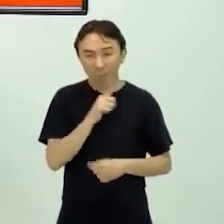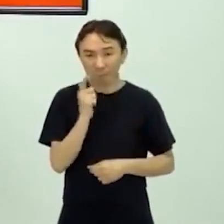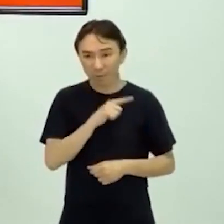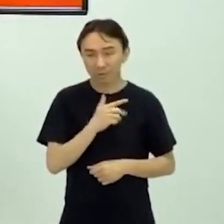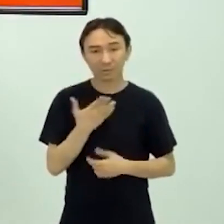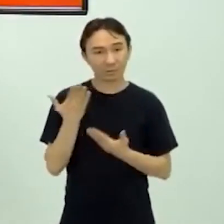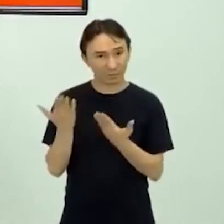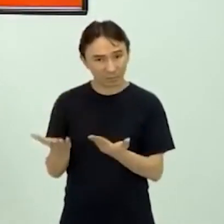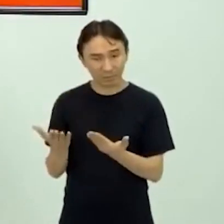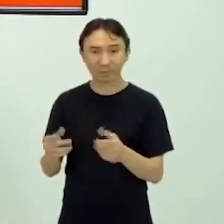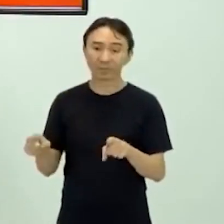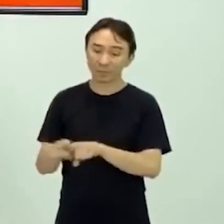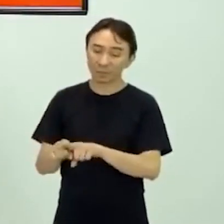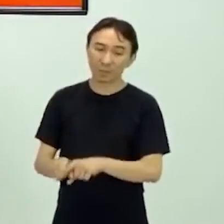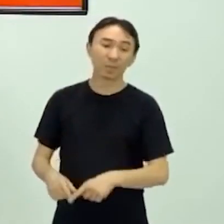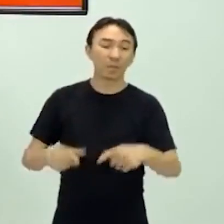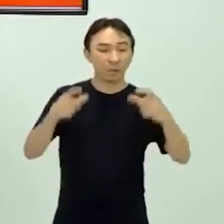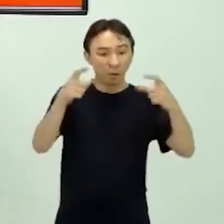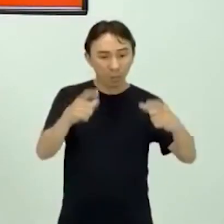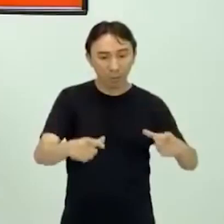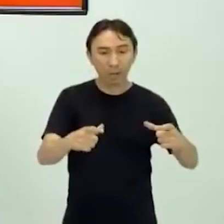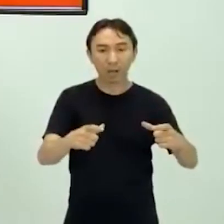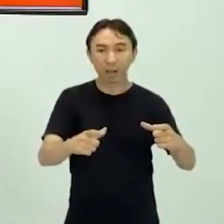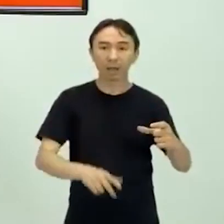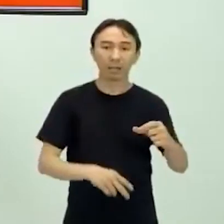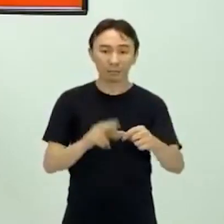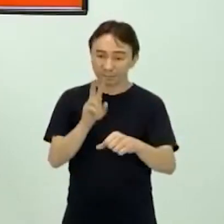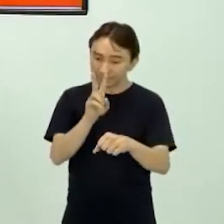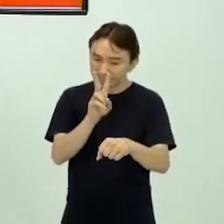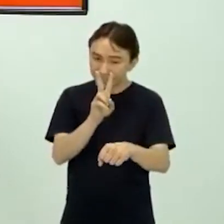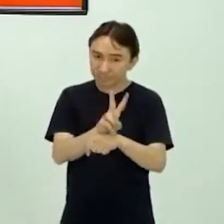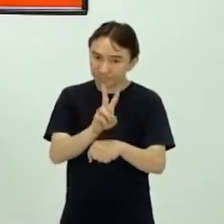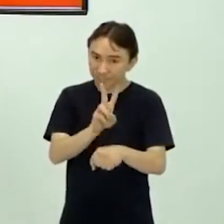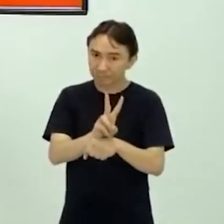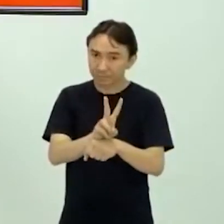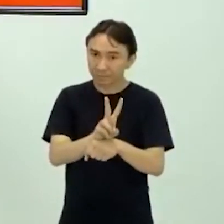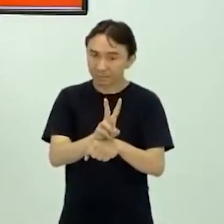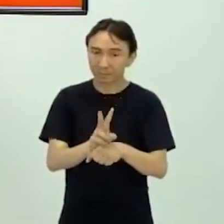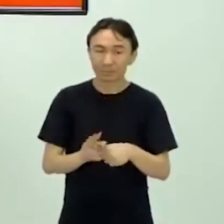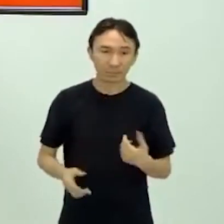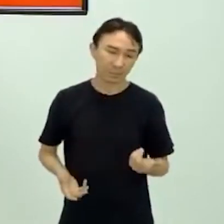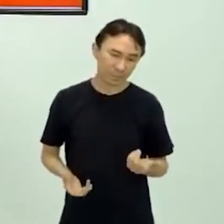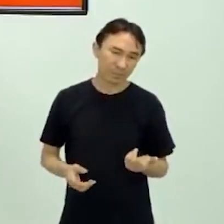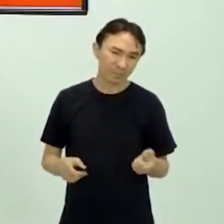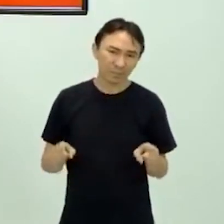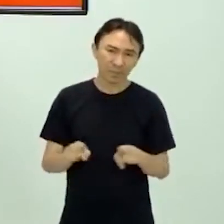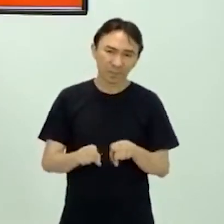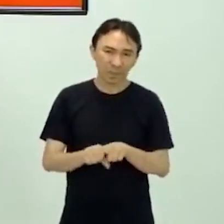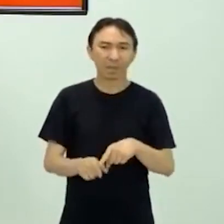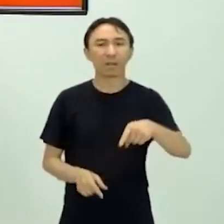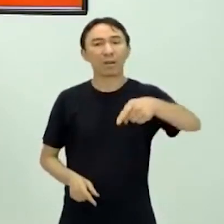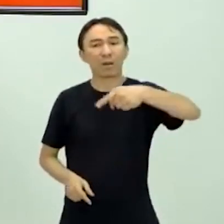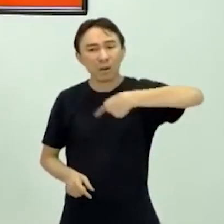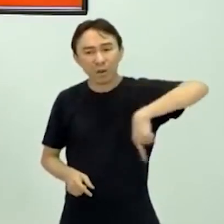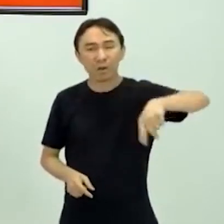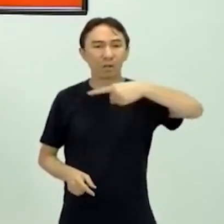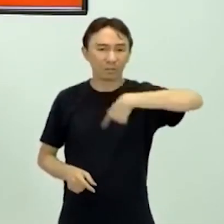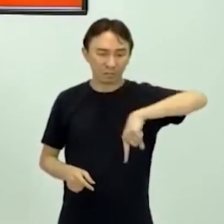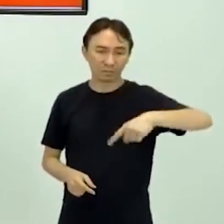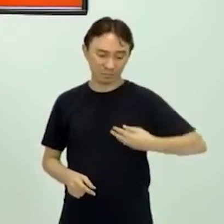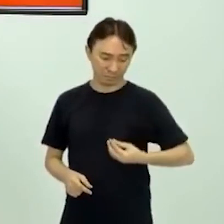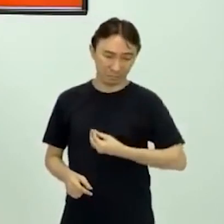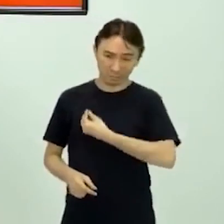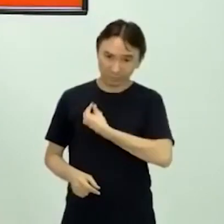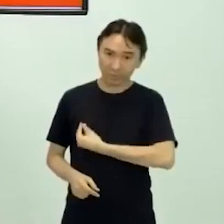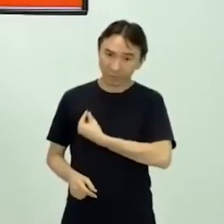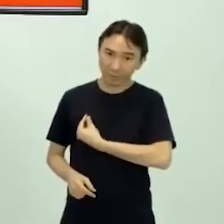nas unidades de conservação, né, porque até para nós, né, para nosso dia a dia, é de suma importância, porque a gente tem